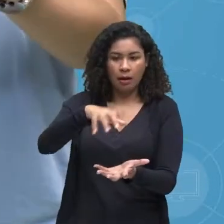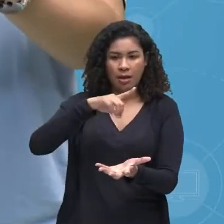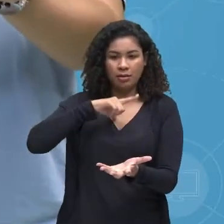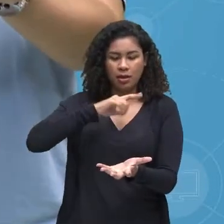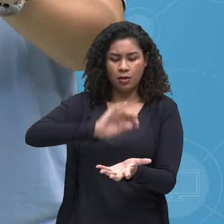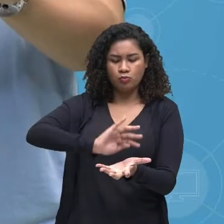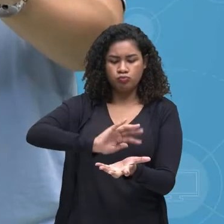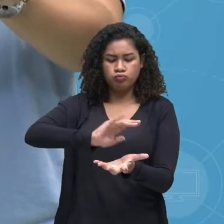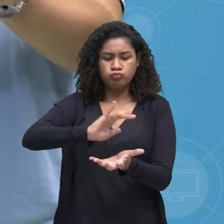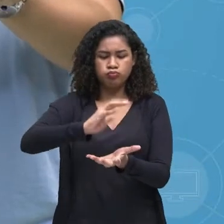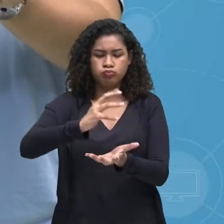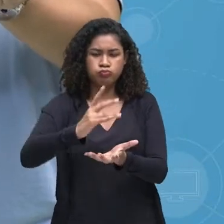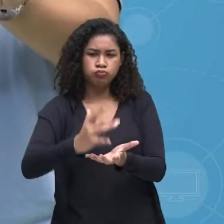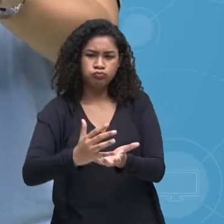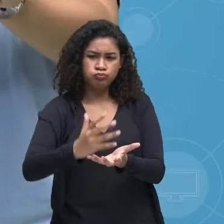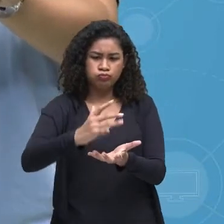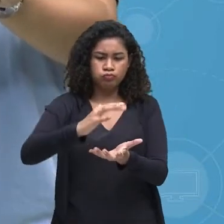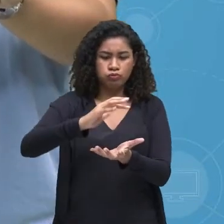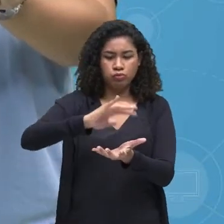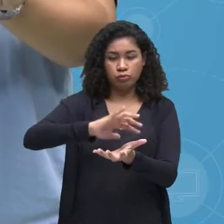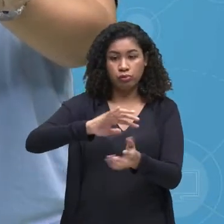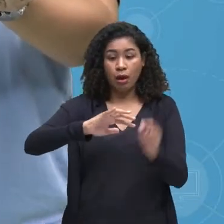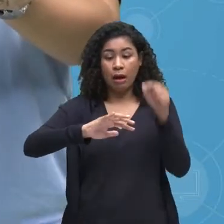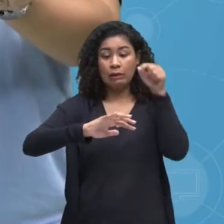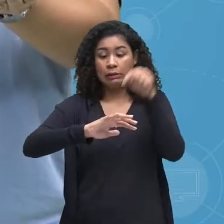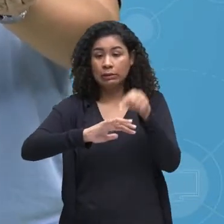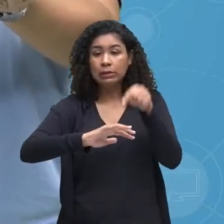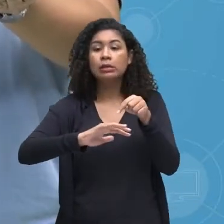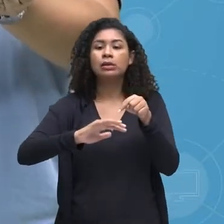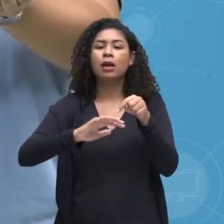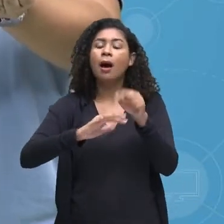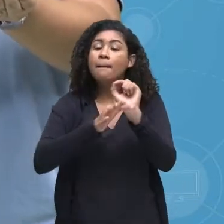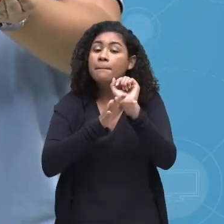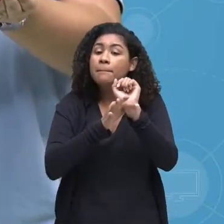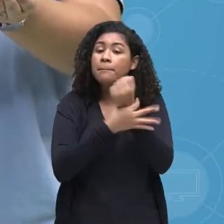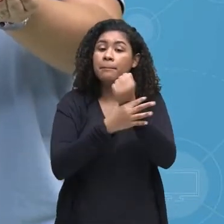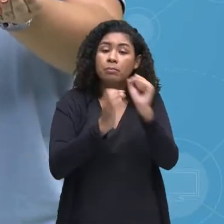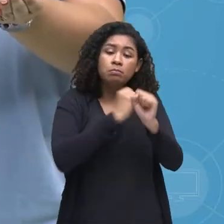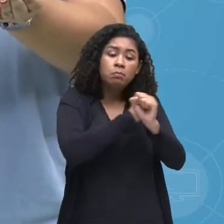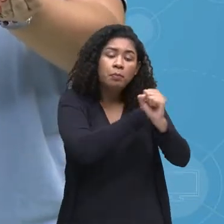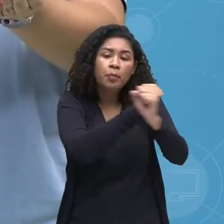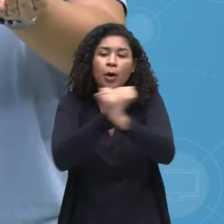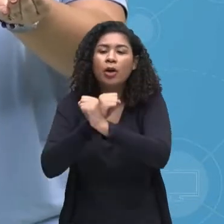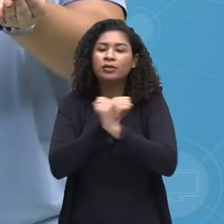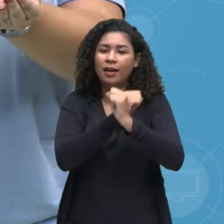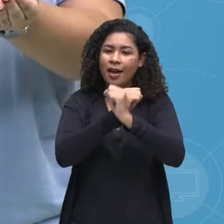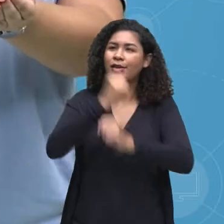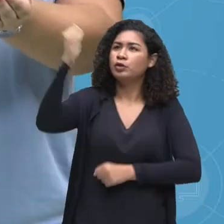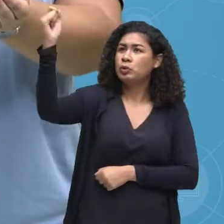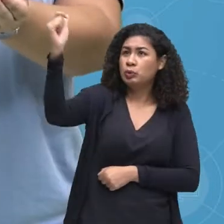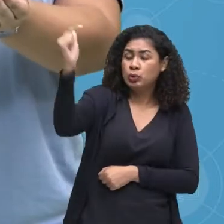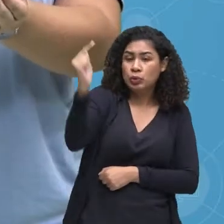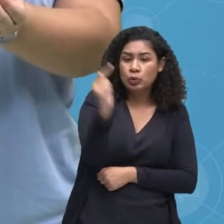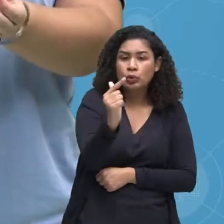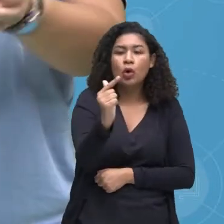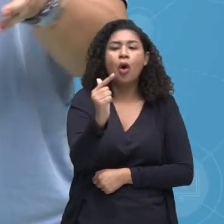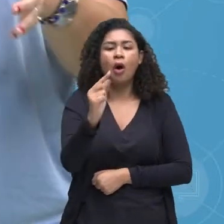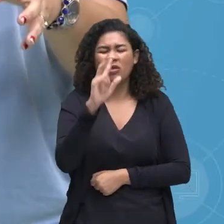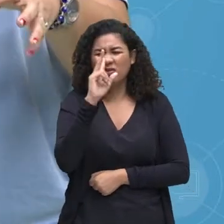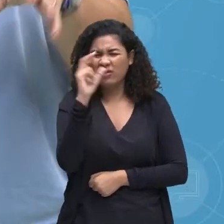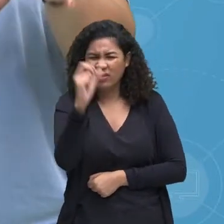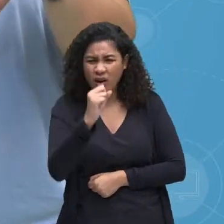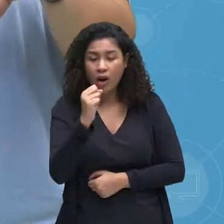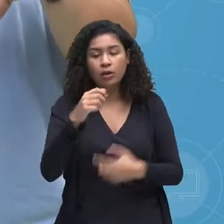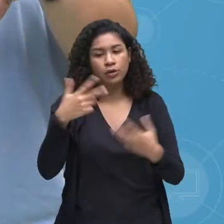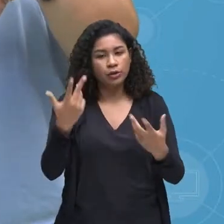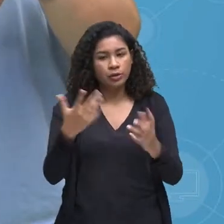gasosa que protege a Terra de raios ultravioletas, de raios mais fortes do Sol, eles filtram o ar para chegar